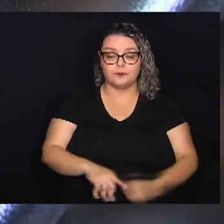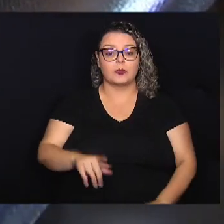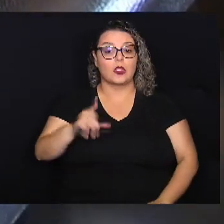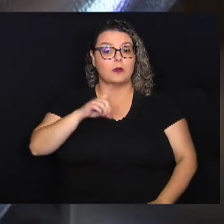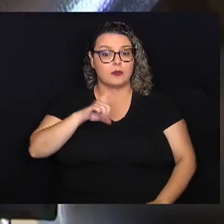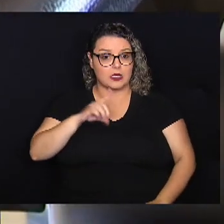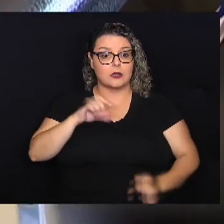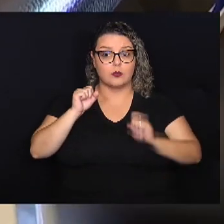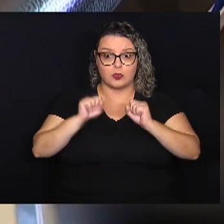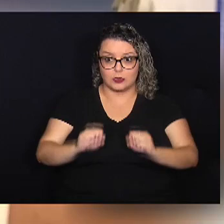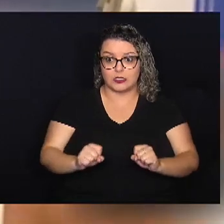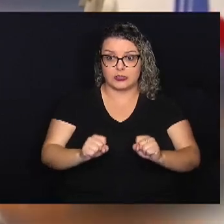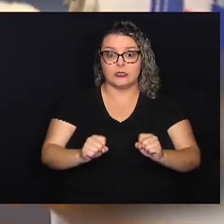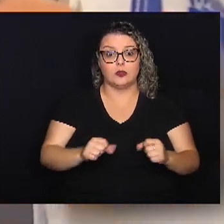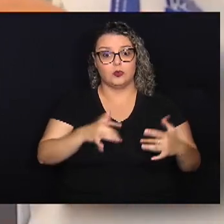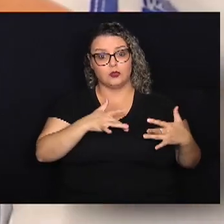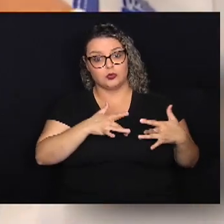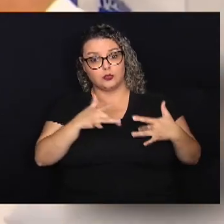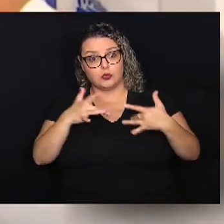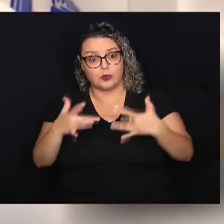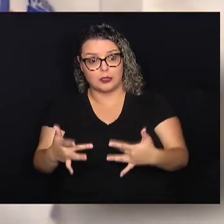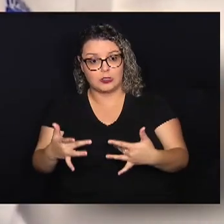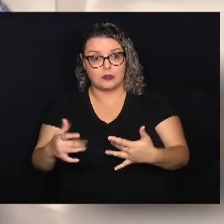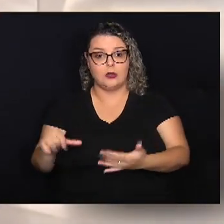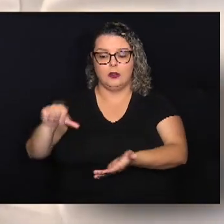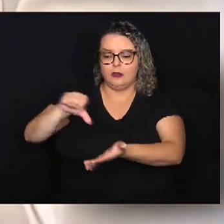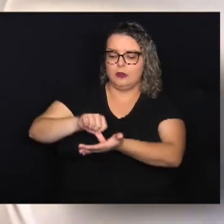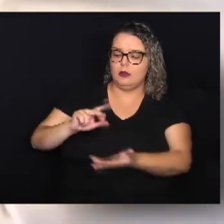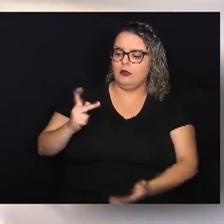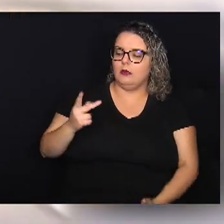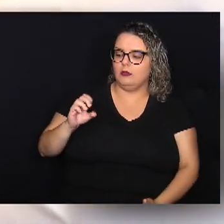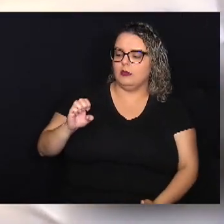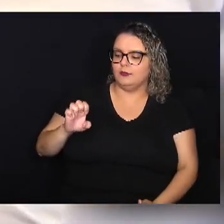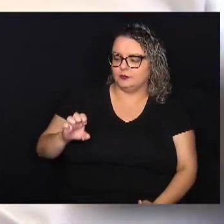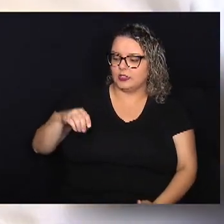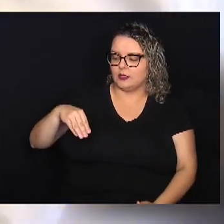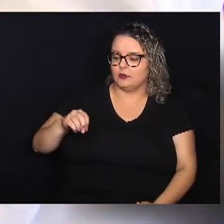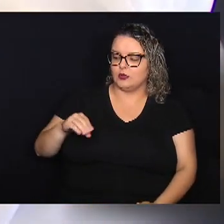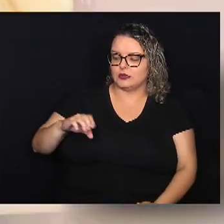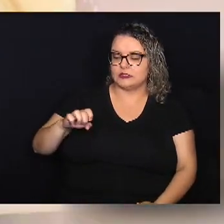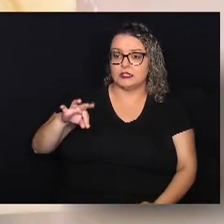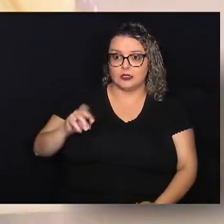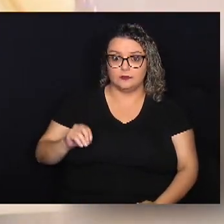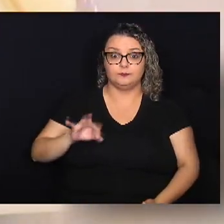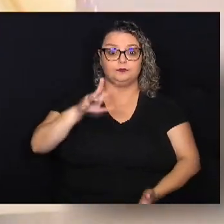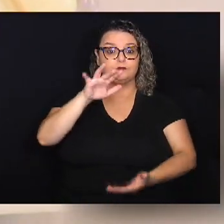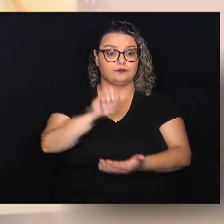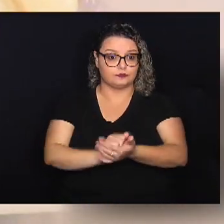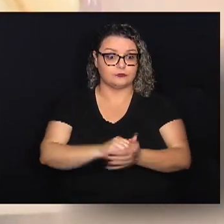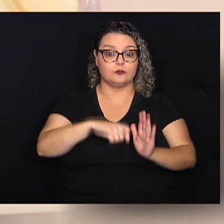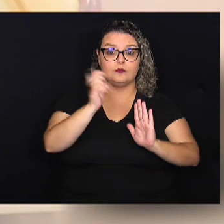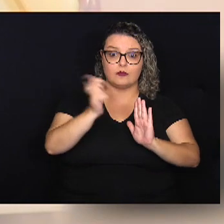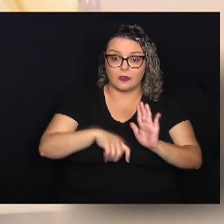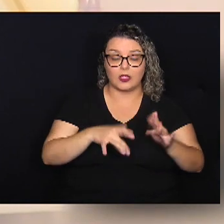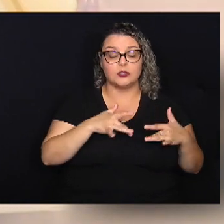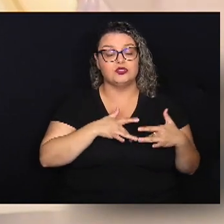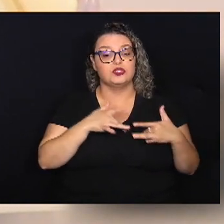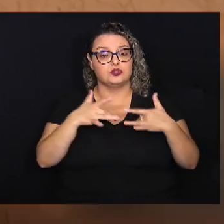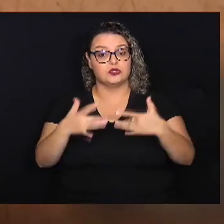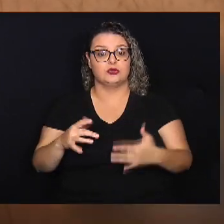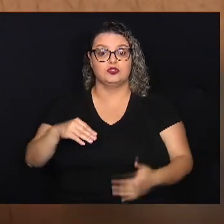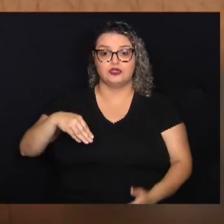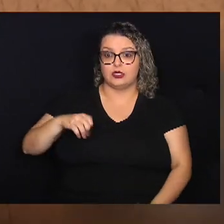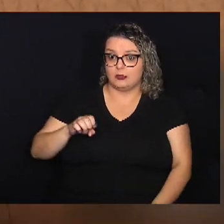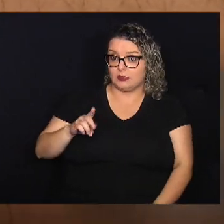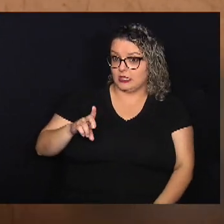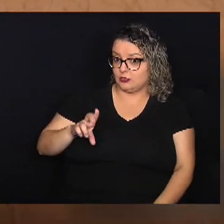doador voluntário, é preciso ir até o Hemocentro, realizar um cadastro no Registro Nacional de Doadores de Medula Óssea